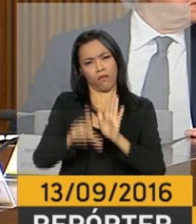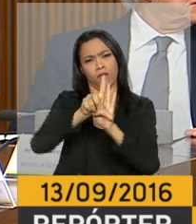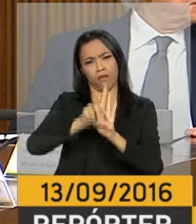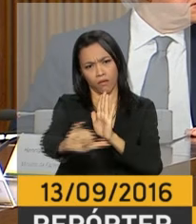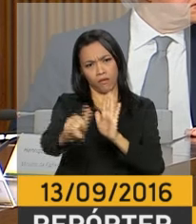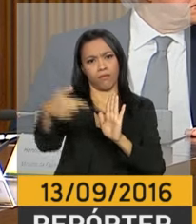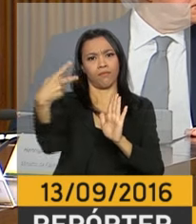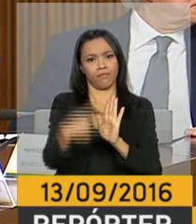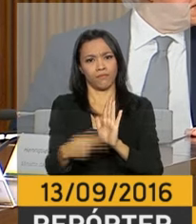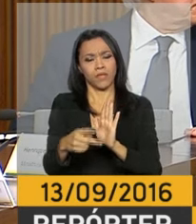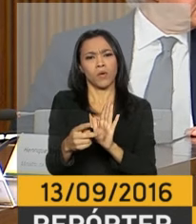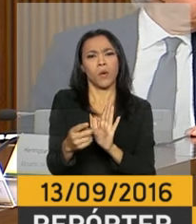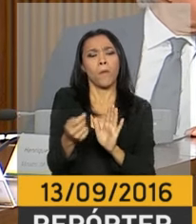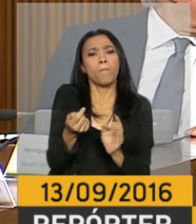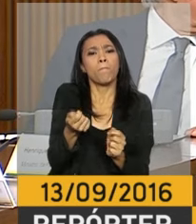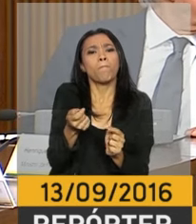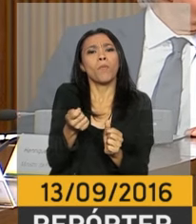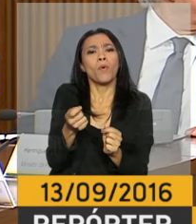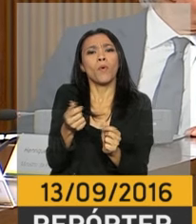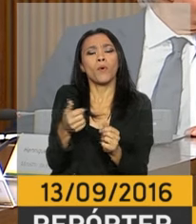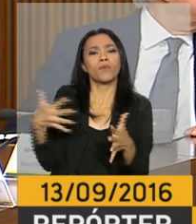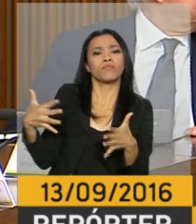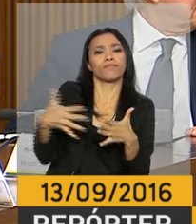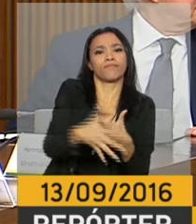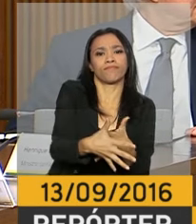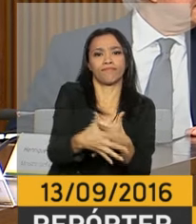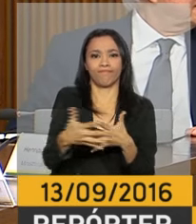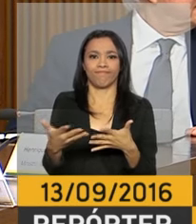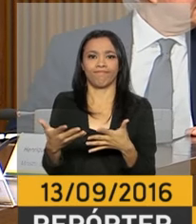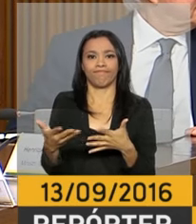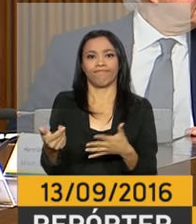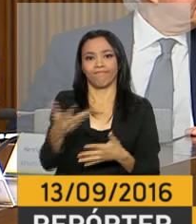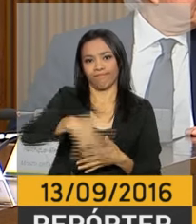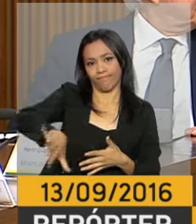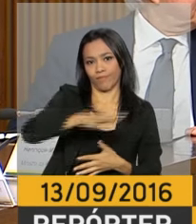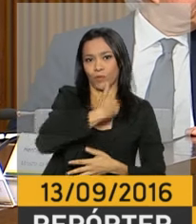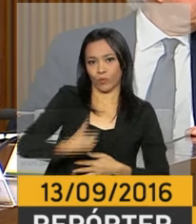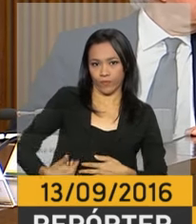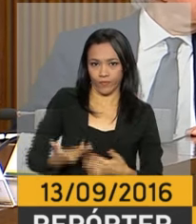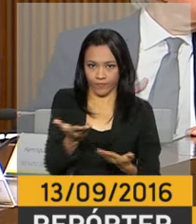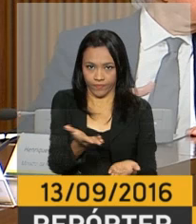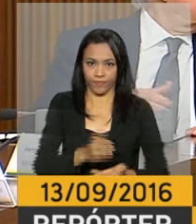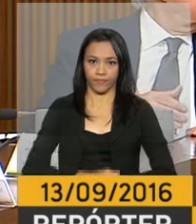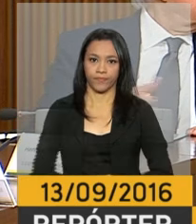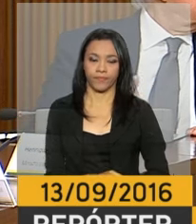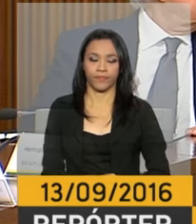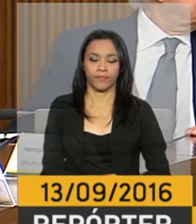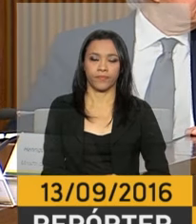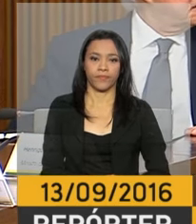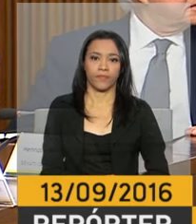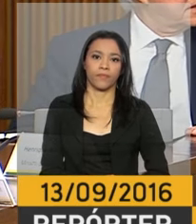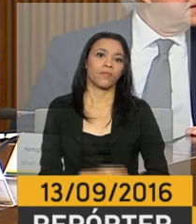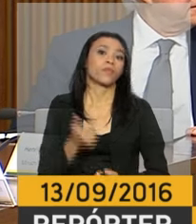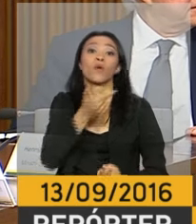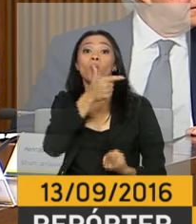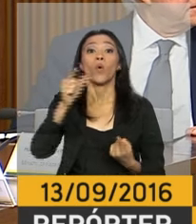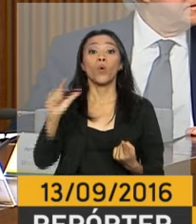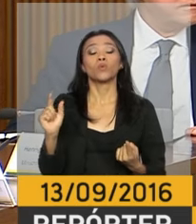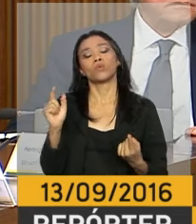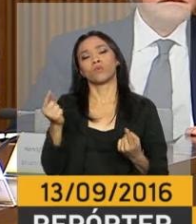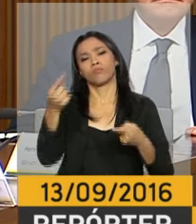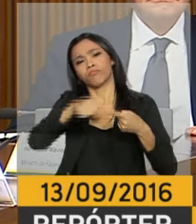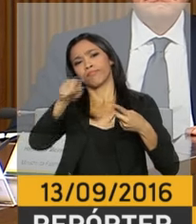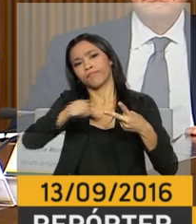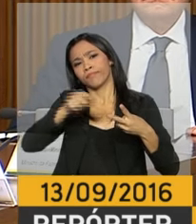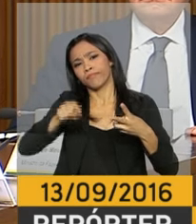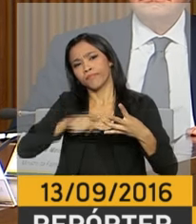mínima intervenção nos negócios e investimentos entre outros pontos a